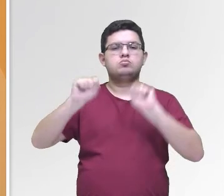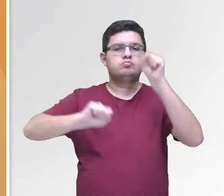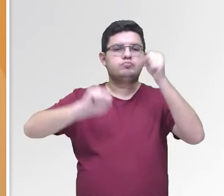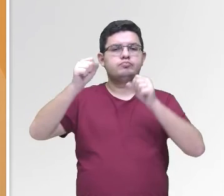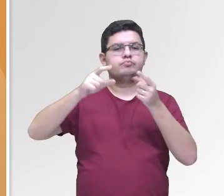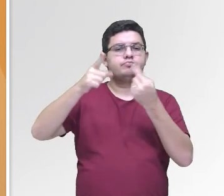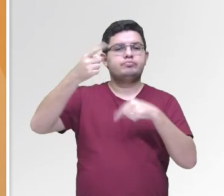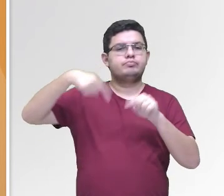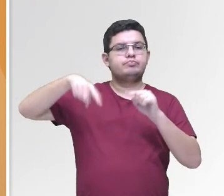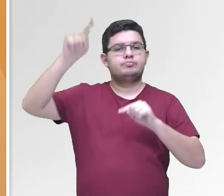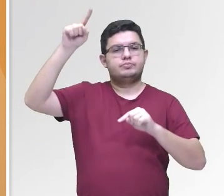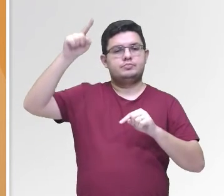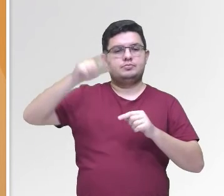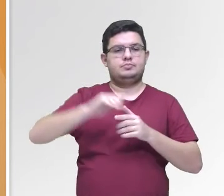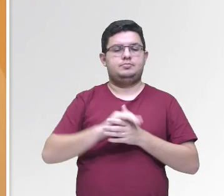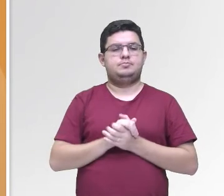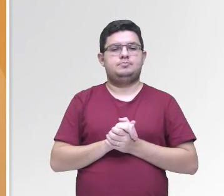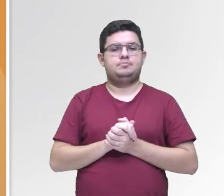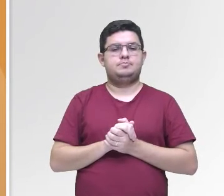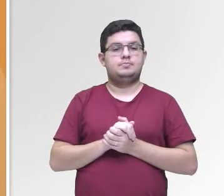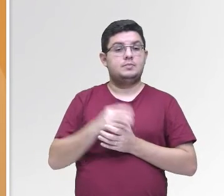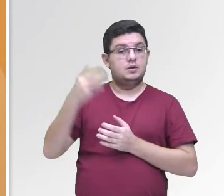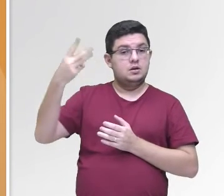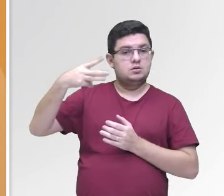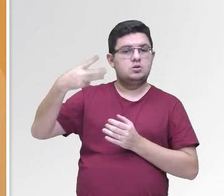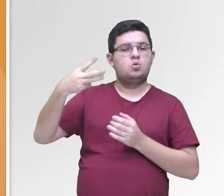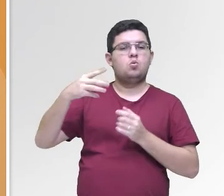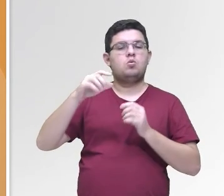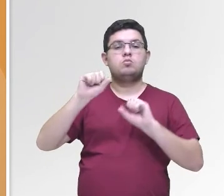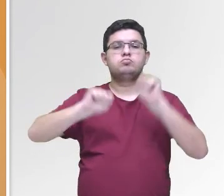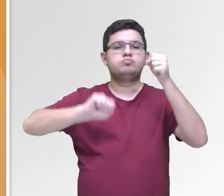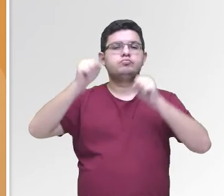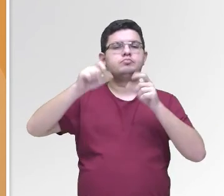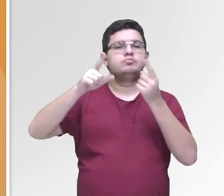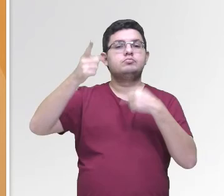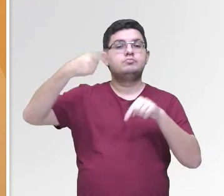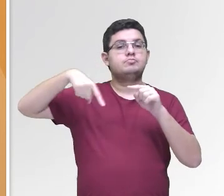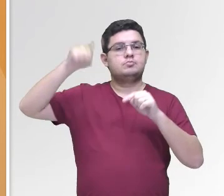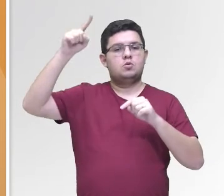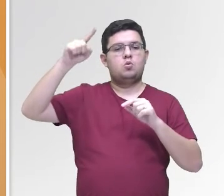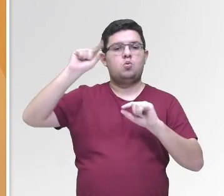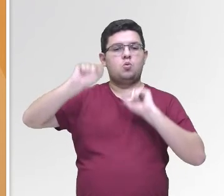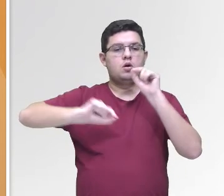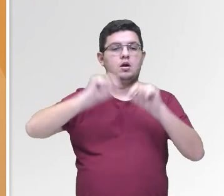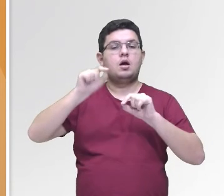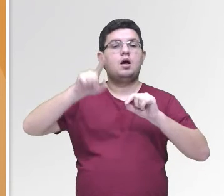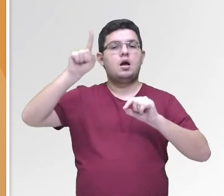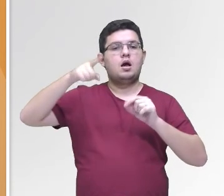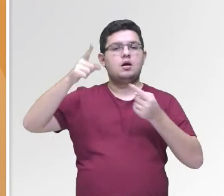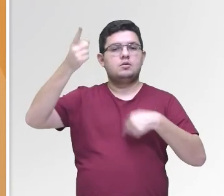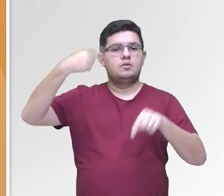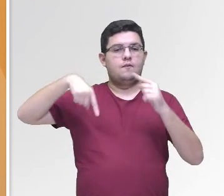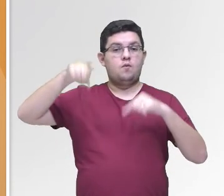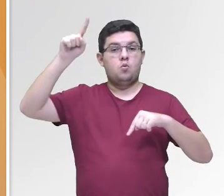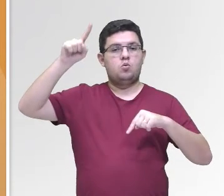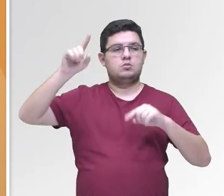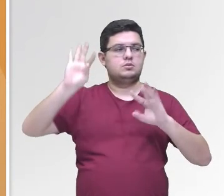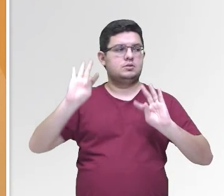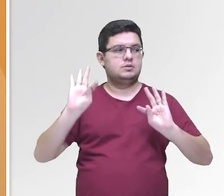Industrial. Essa Terceira Revolução Industrial, seu nome oficial é Revolução